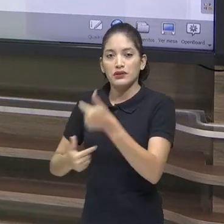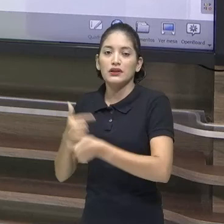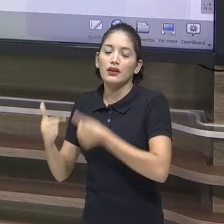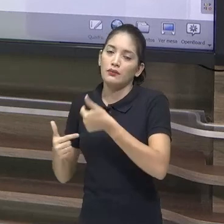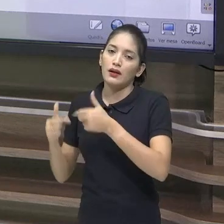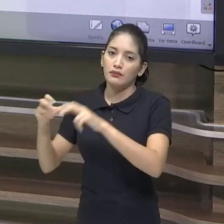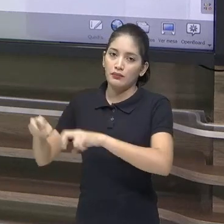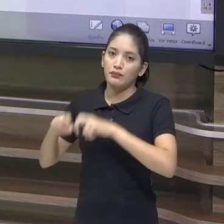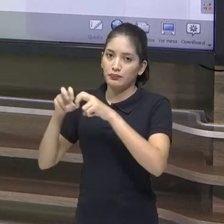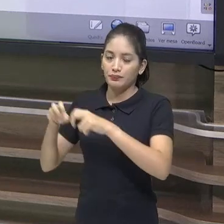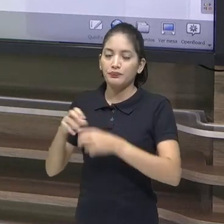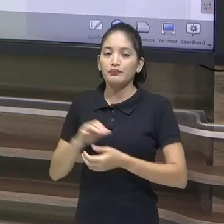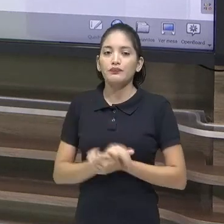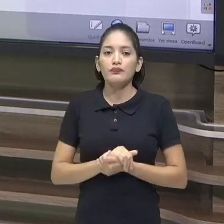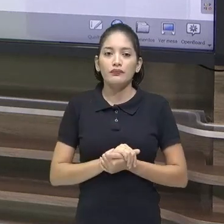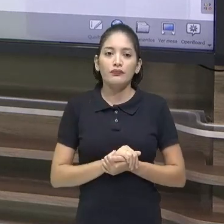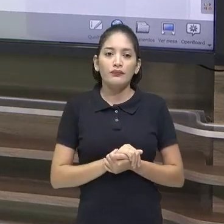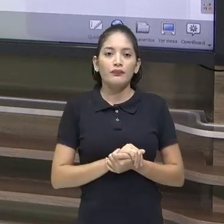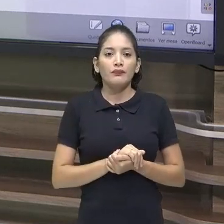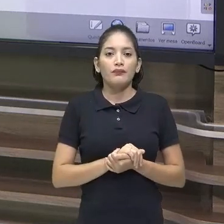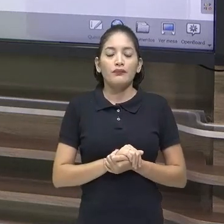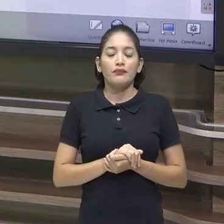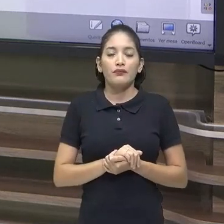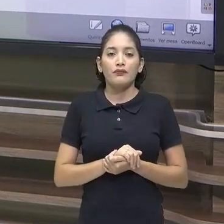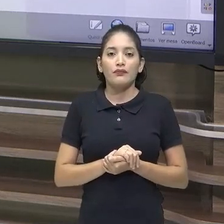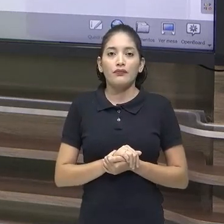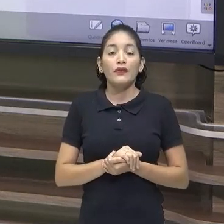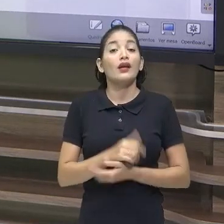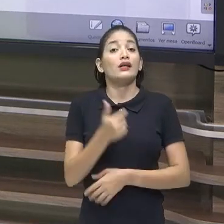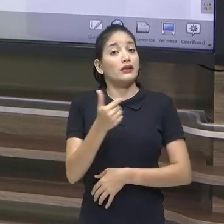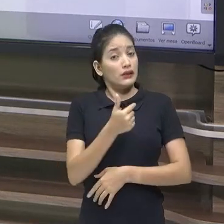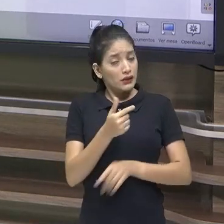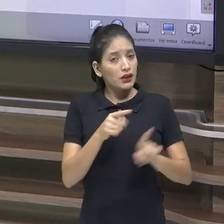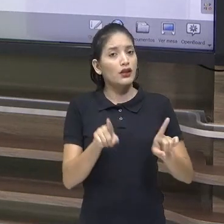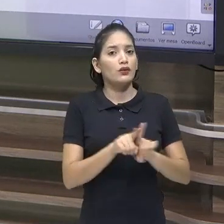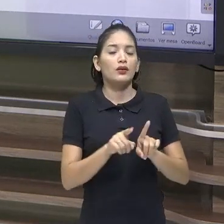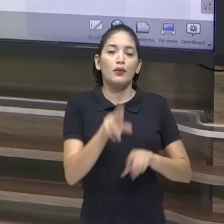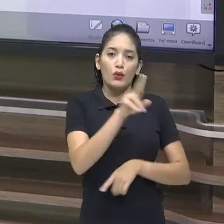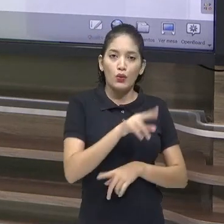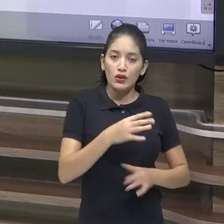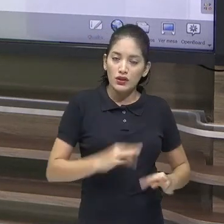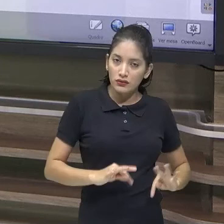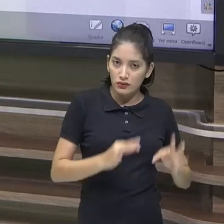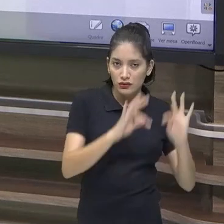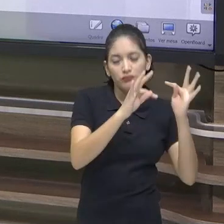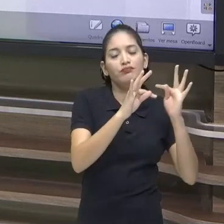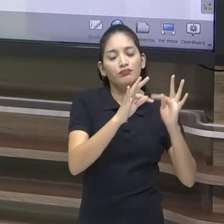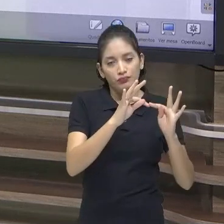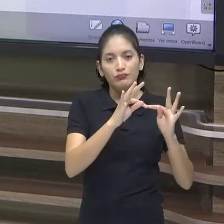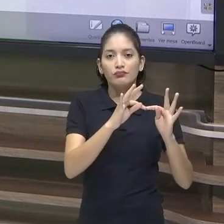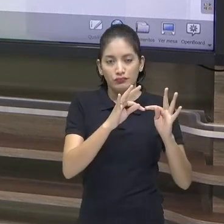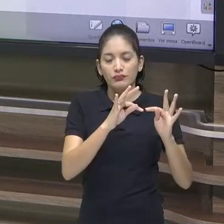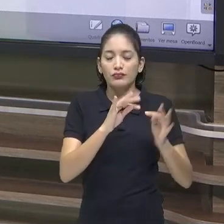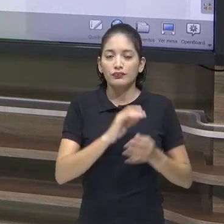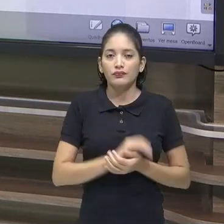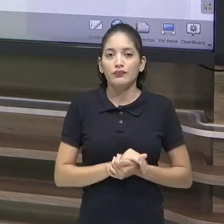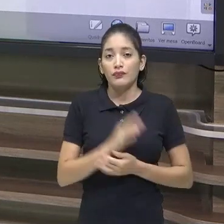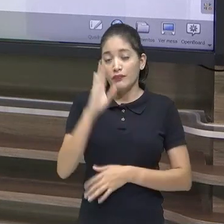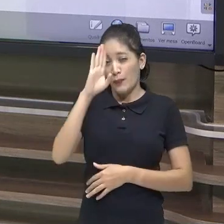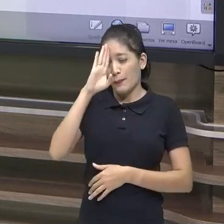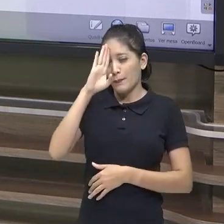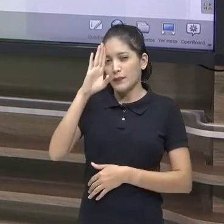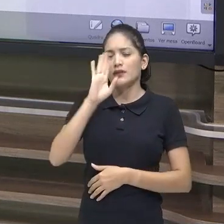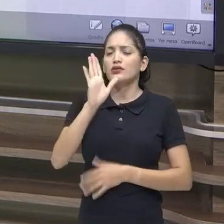do setor primário, tá bom? Da agricultura. Do setor secundário também utiliza tecnologia de ponta, né? Que se deu aí principalmente o que a